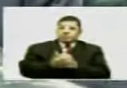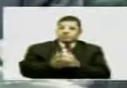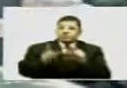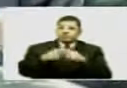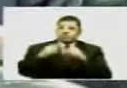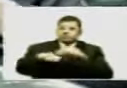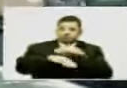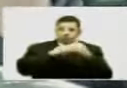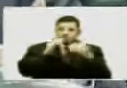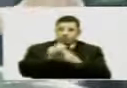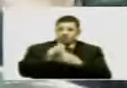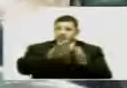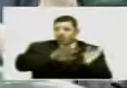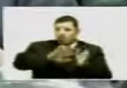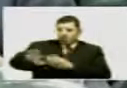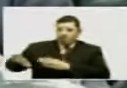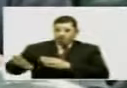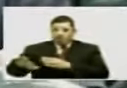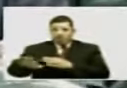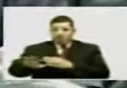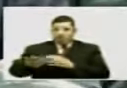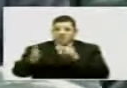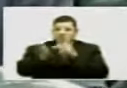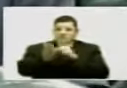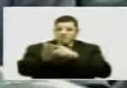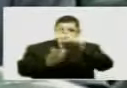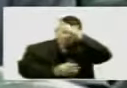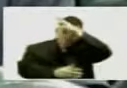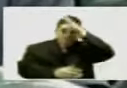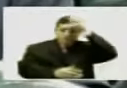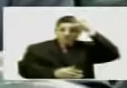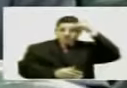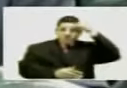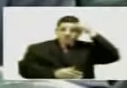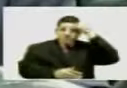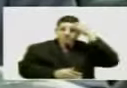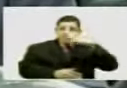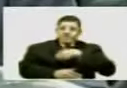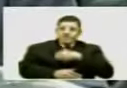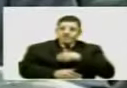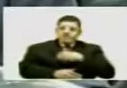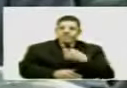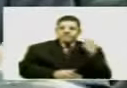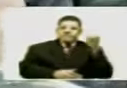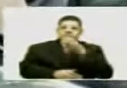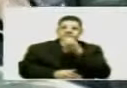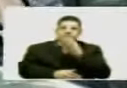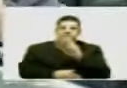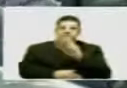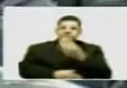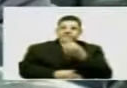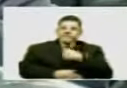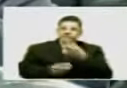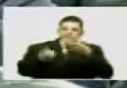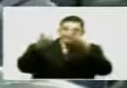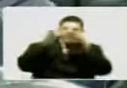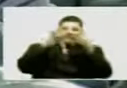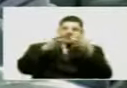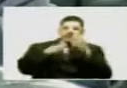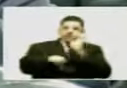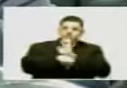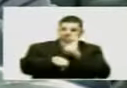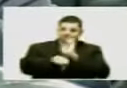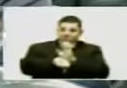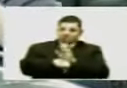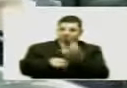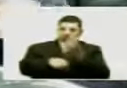mas totalmente fora da realidade de Manaus neste momento. Então, ali eu percebi que o